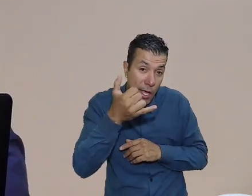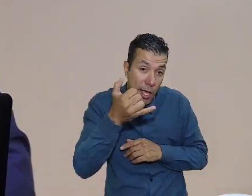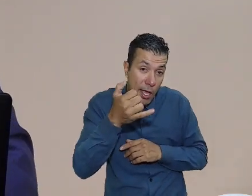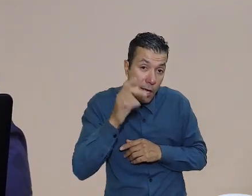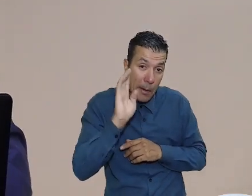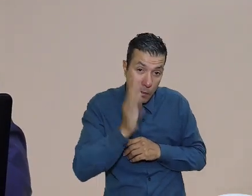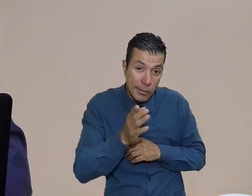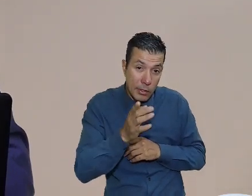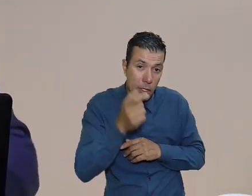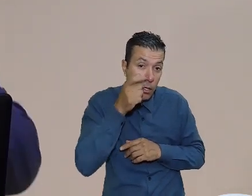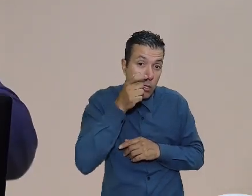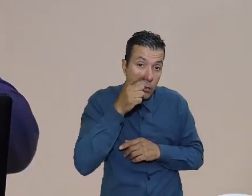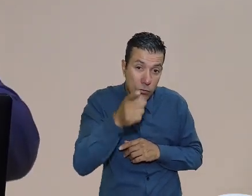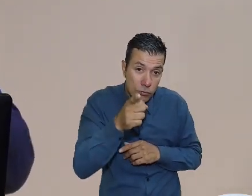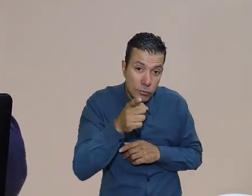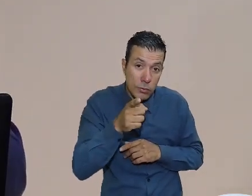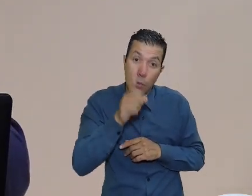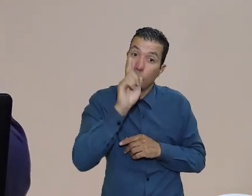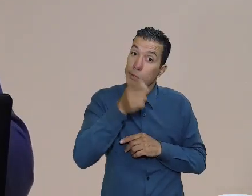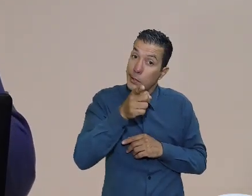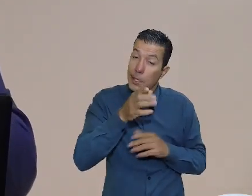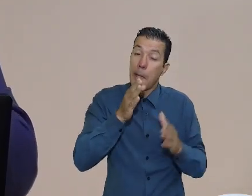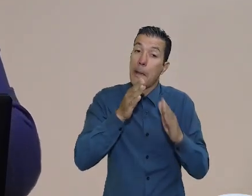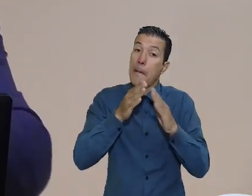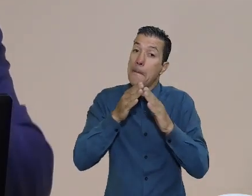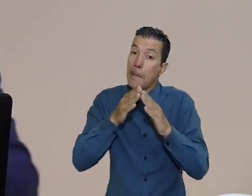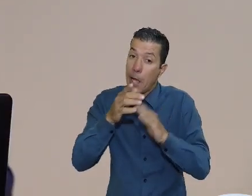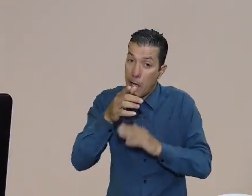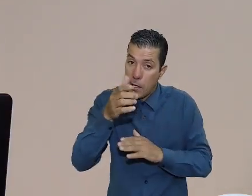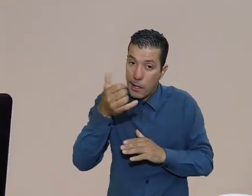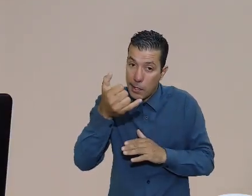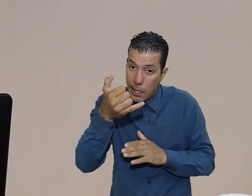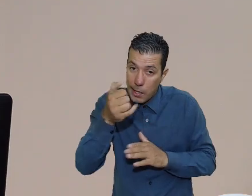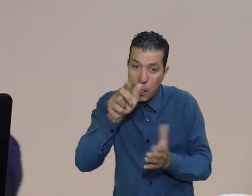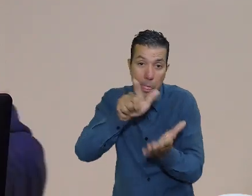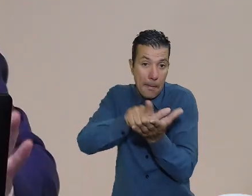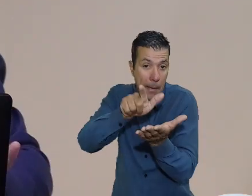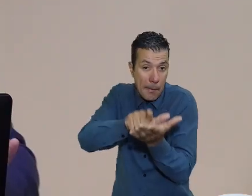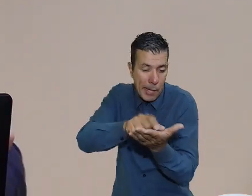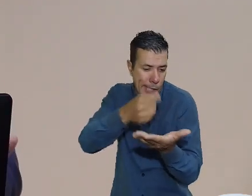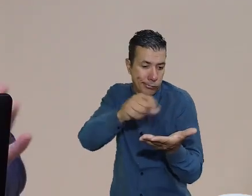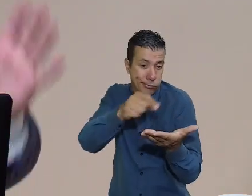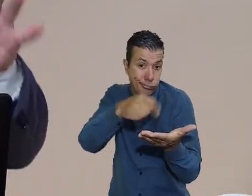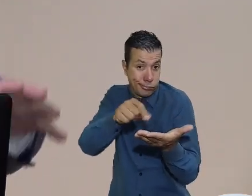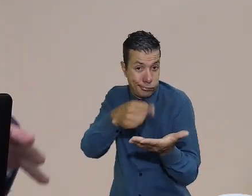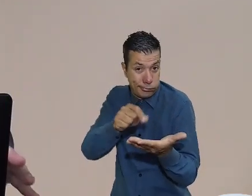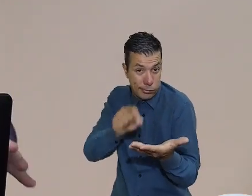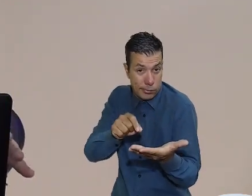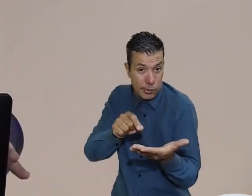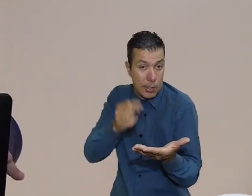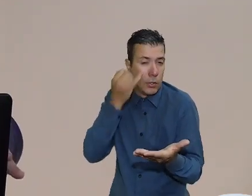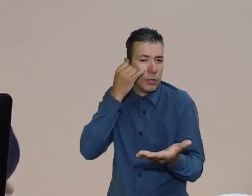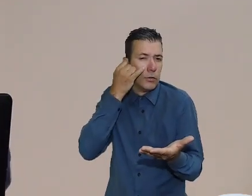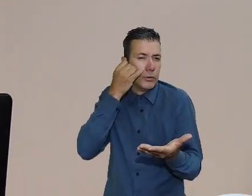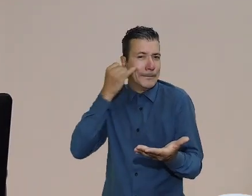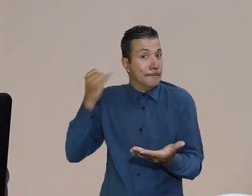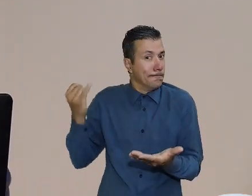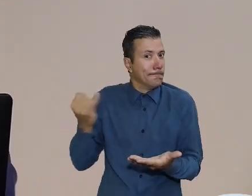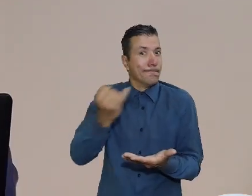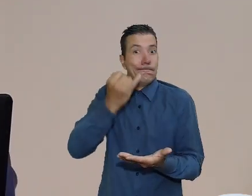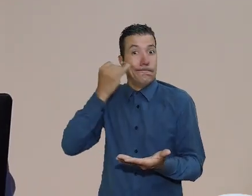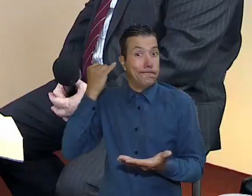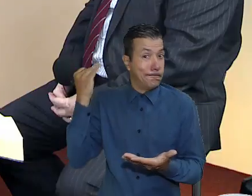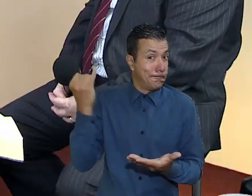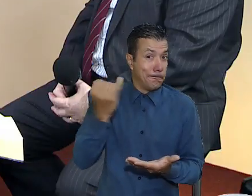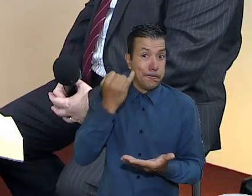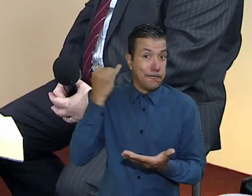você preste atenção nisso agora. Agora é o momento de você pegar a sua caneta, pegar o seu papel. Nós vamos anotar, porque essas informações aqui são